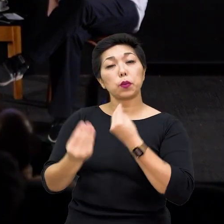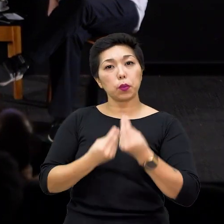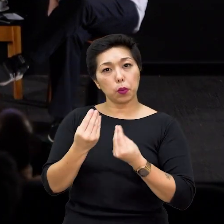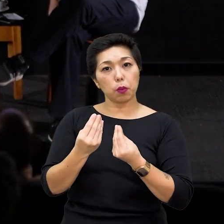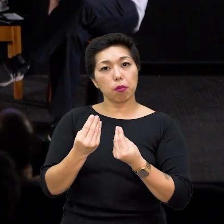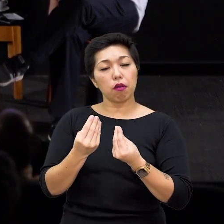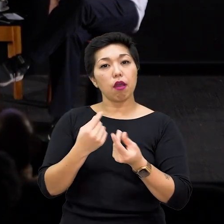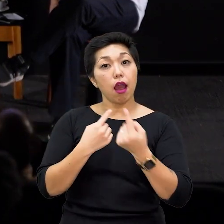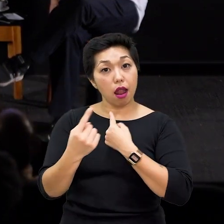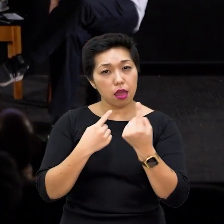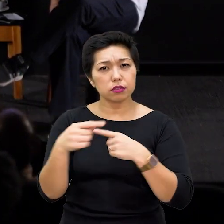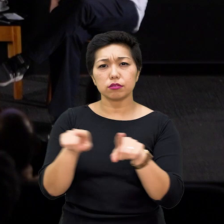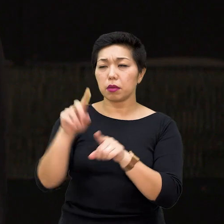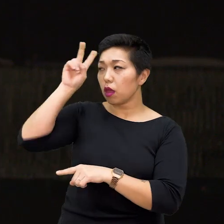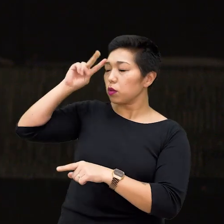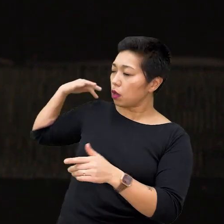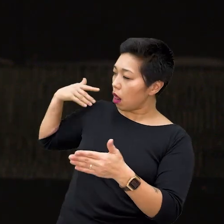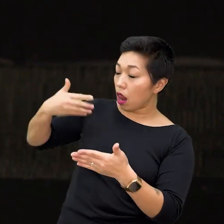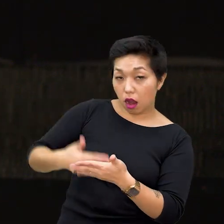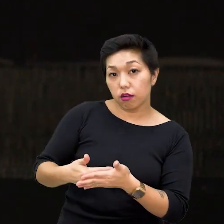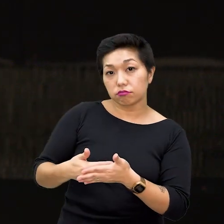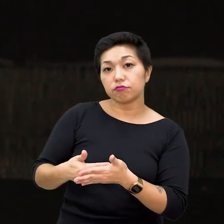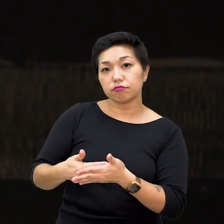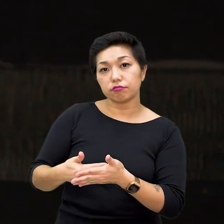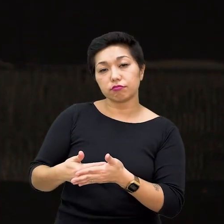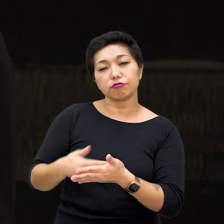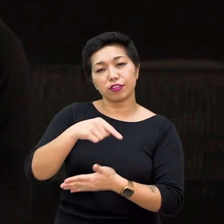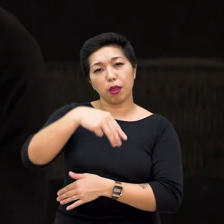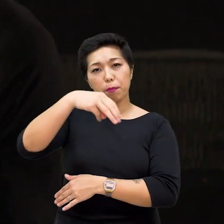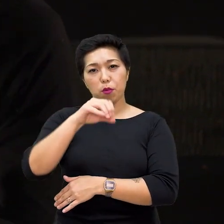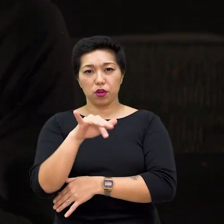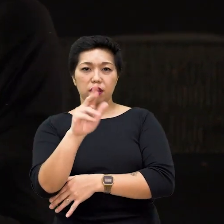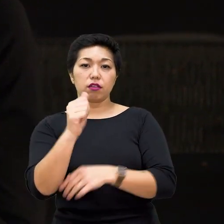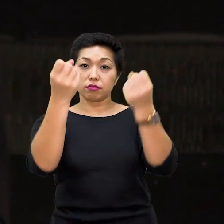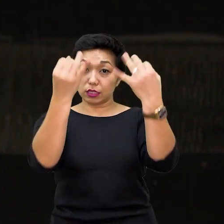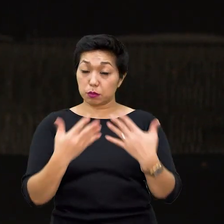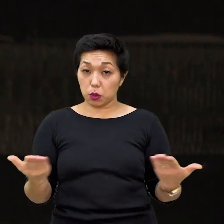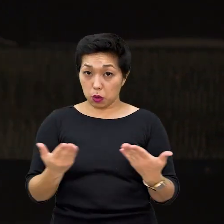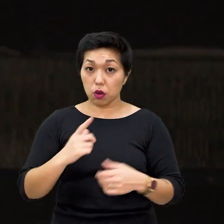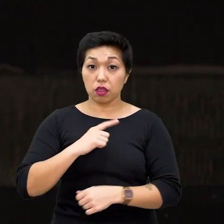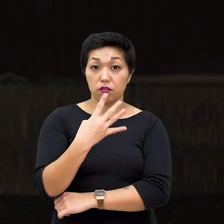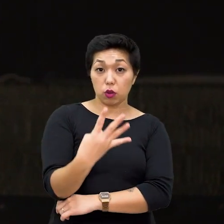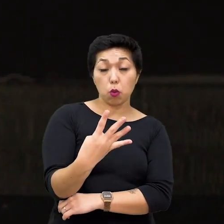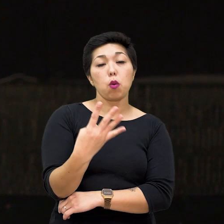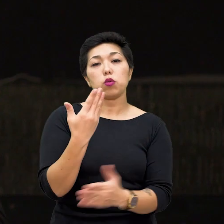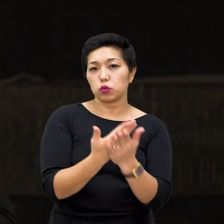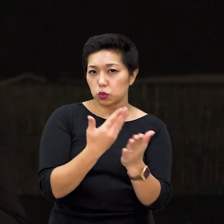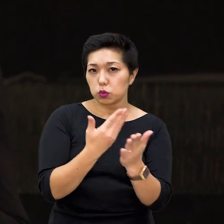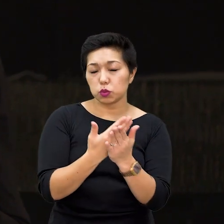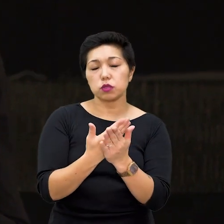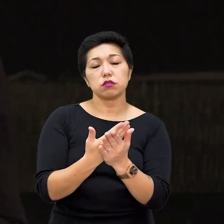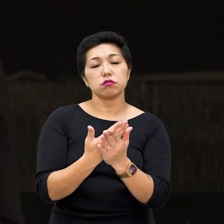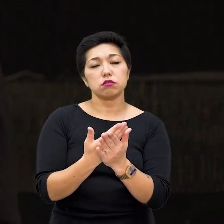relação e do histórico também, sobre a qual a Mônica falou. 4 estudantes do MIT